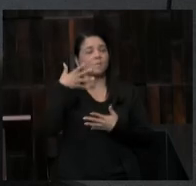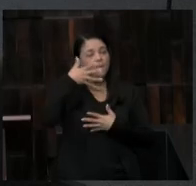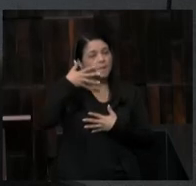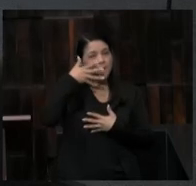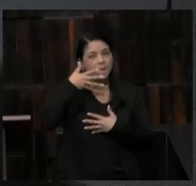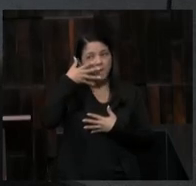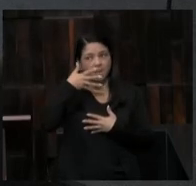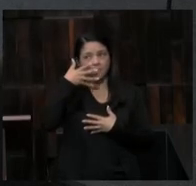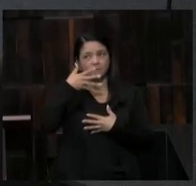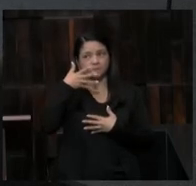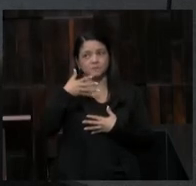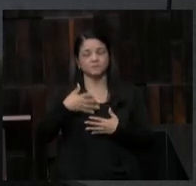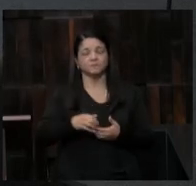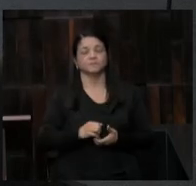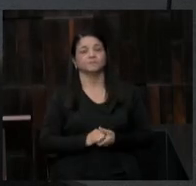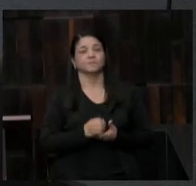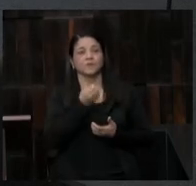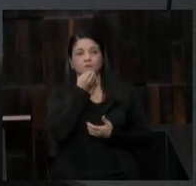Bom dia a todos.